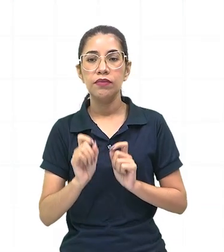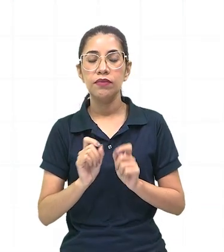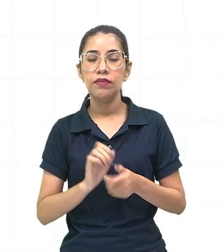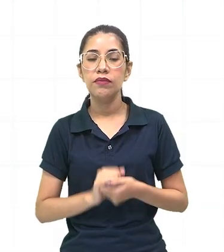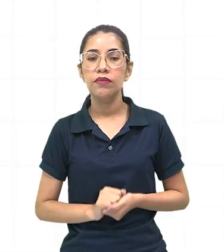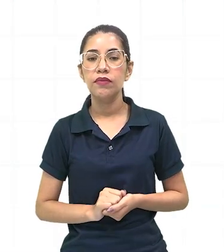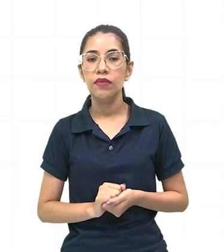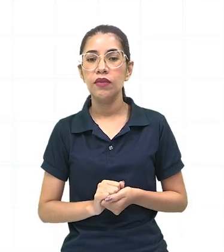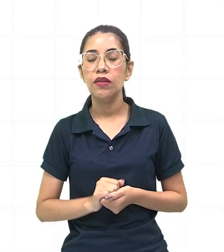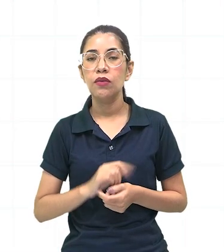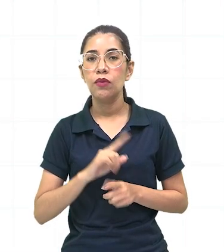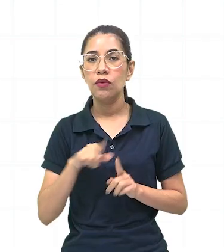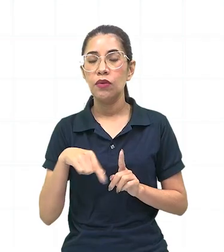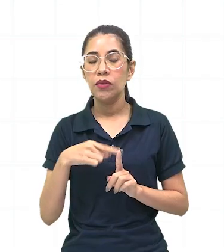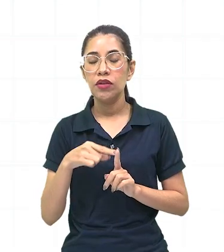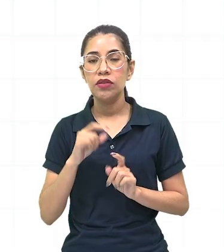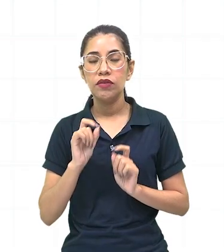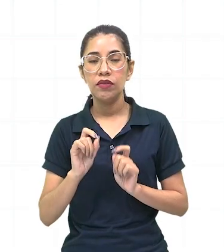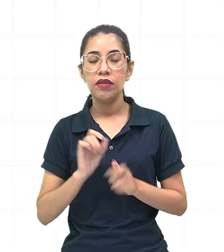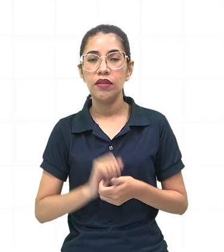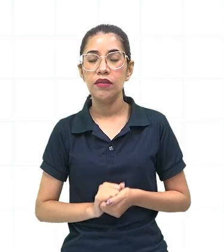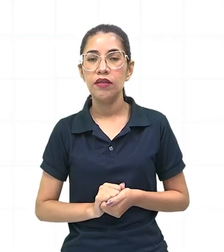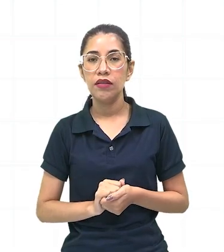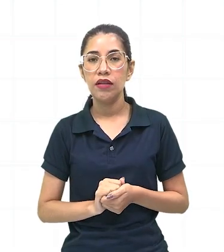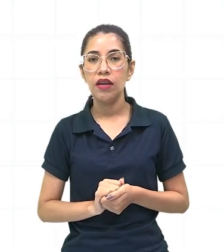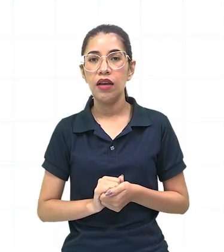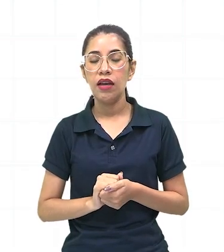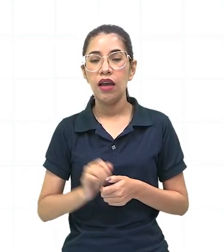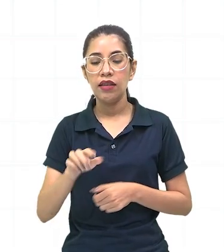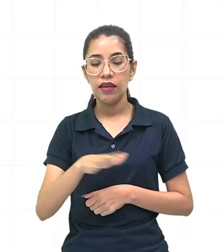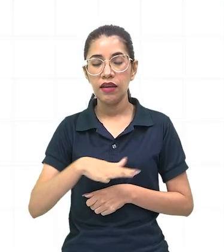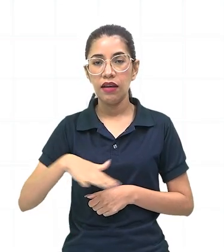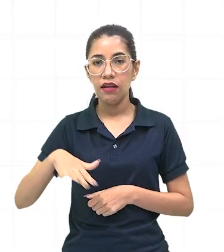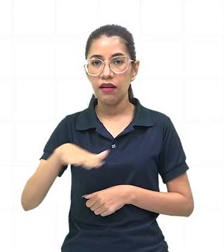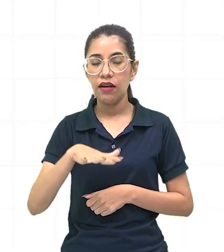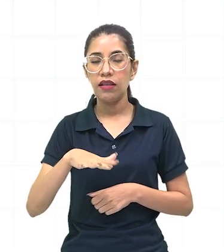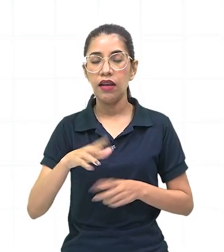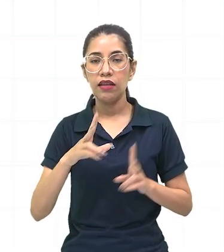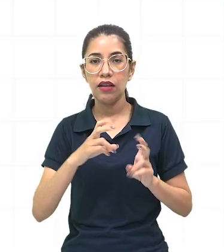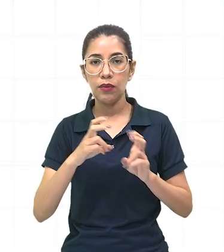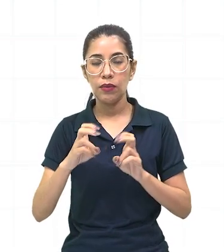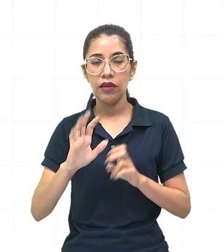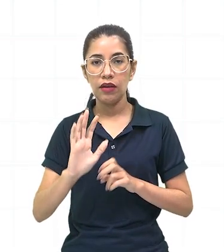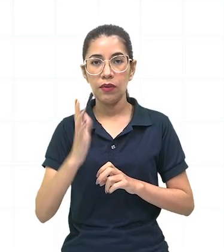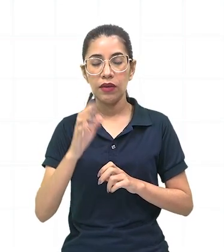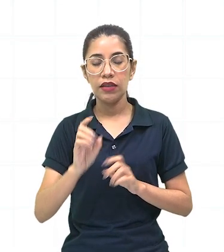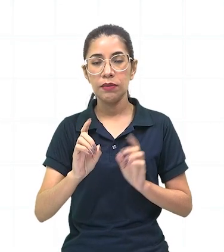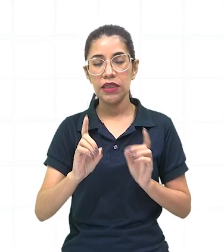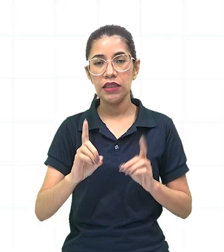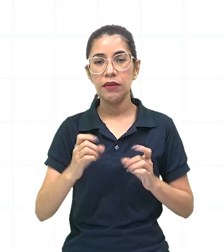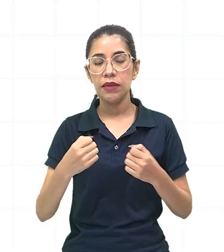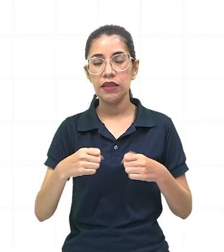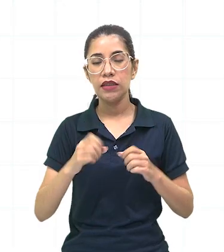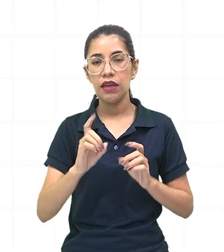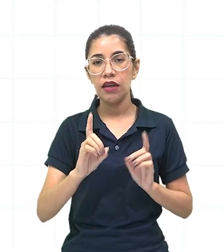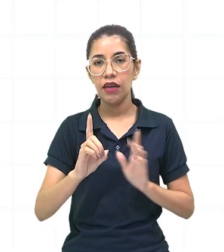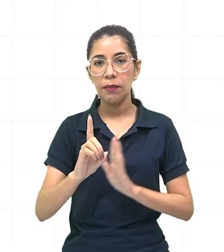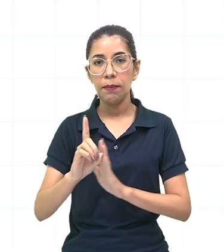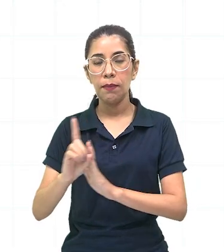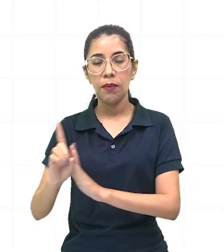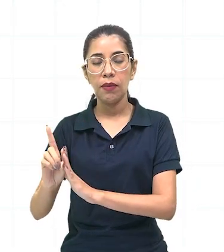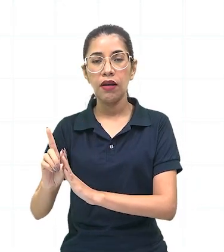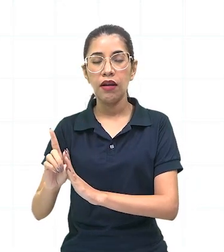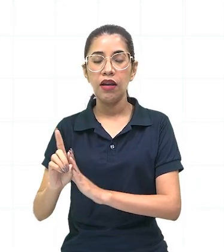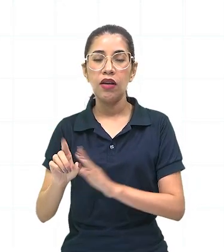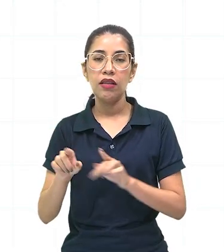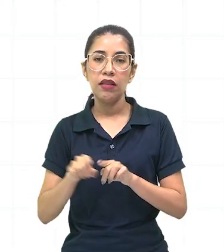O objetivo é forçar o adversário a sair do ringue ou tocar o solo com qualquer parte do corpo